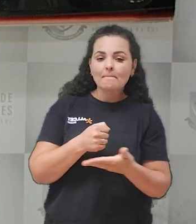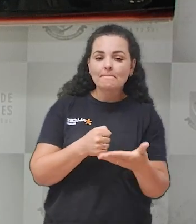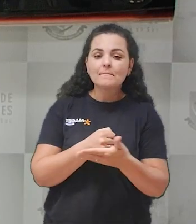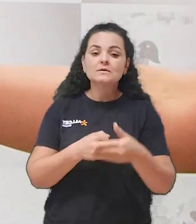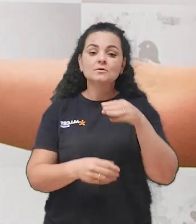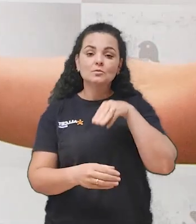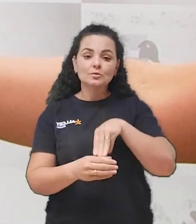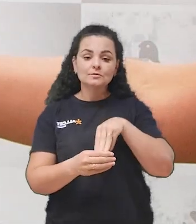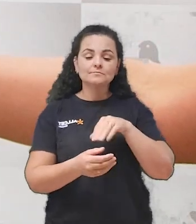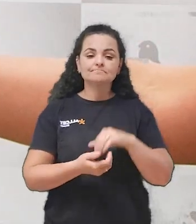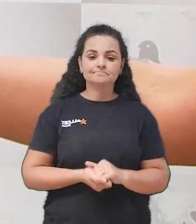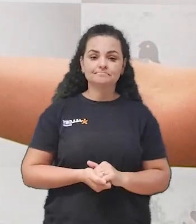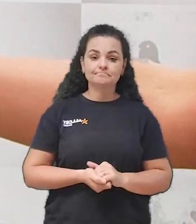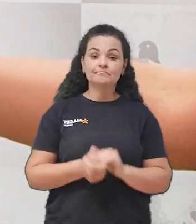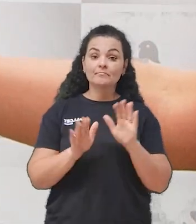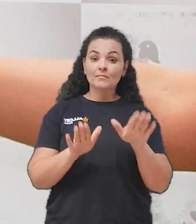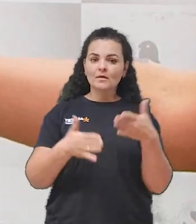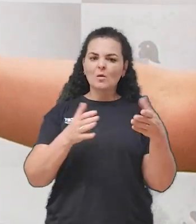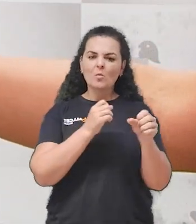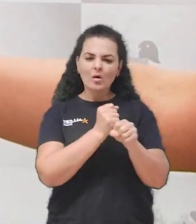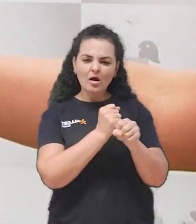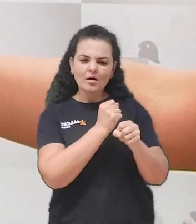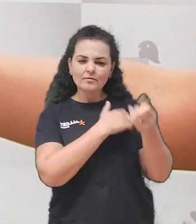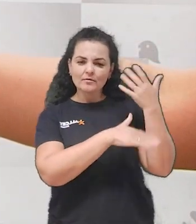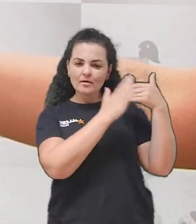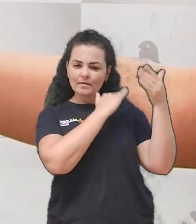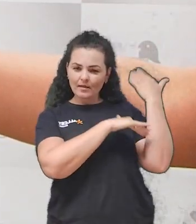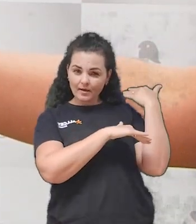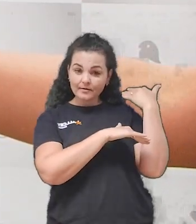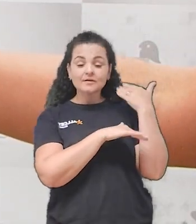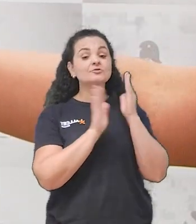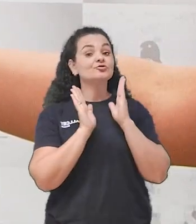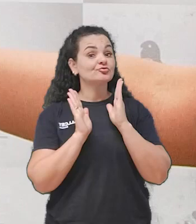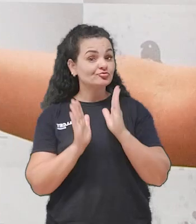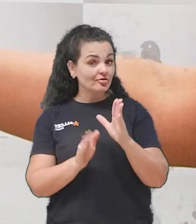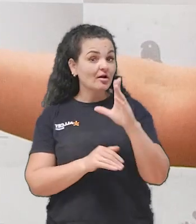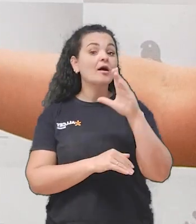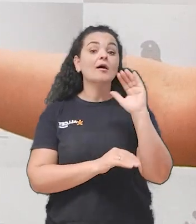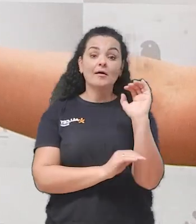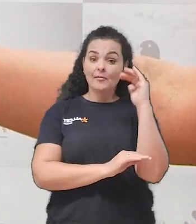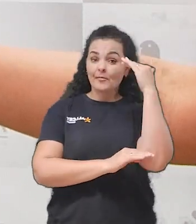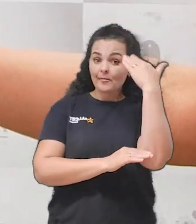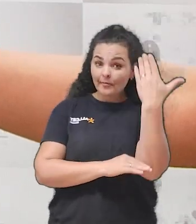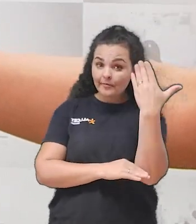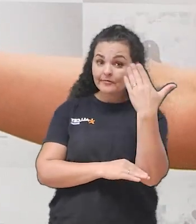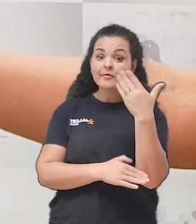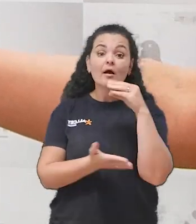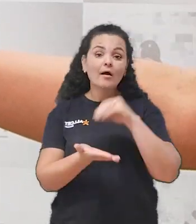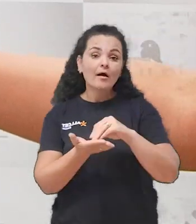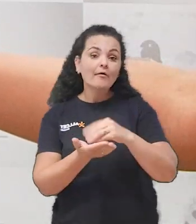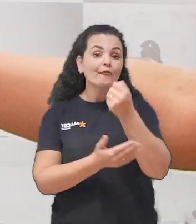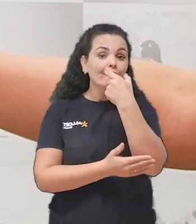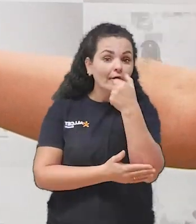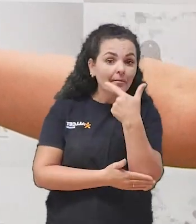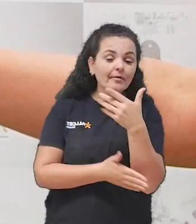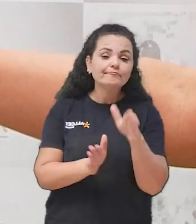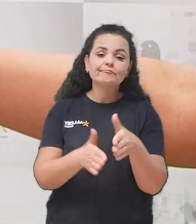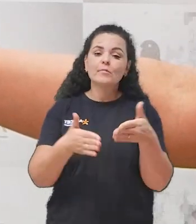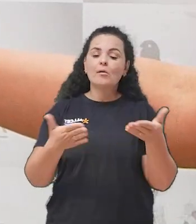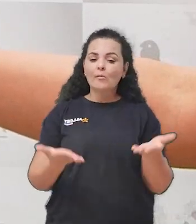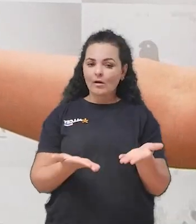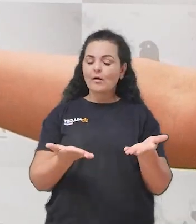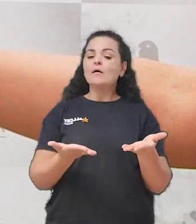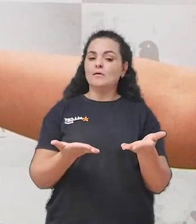município Então essa é uma situação que já aconteceu há alguns anos atrás nas nossas unidades básicas de saúde agora eh